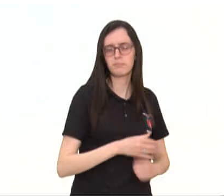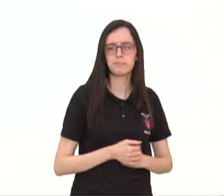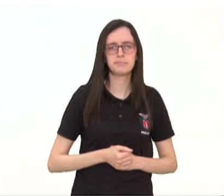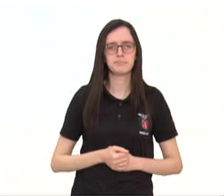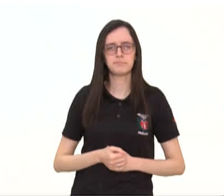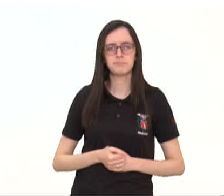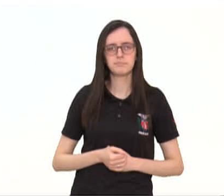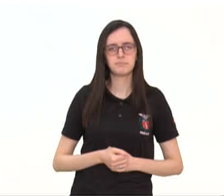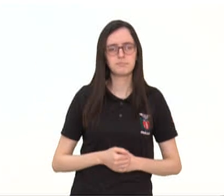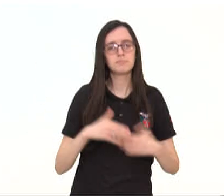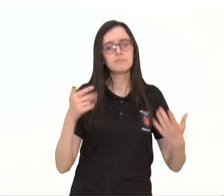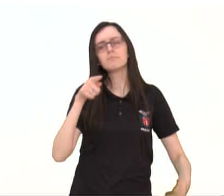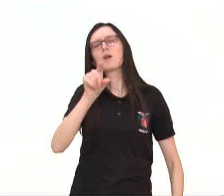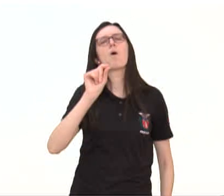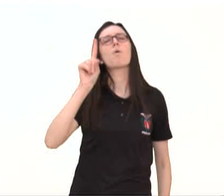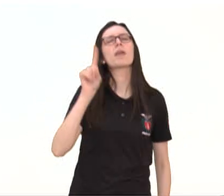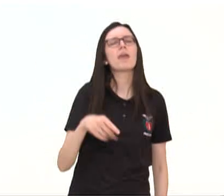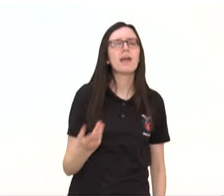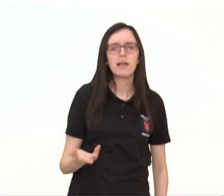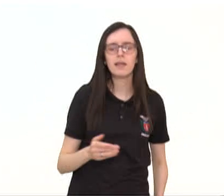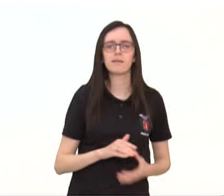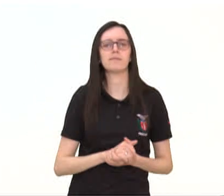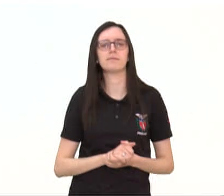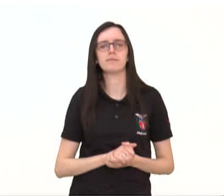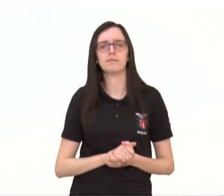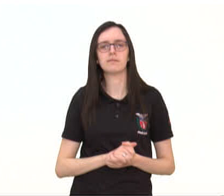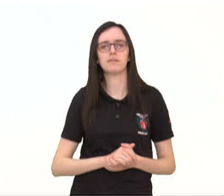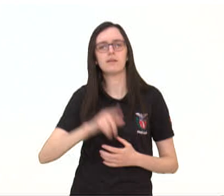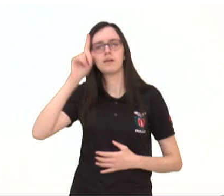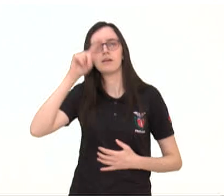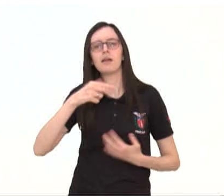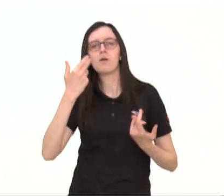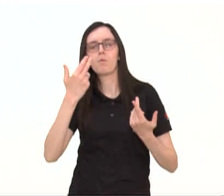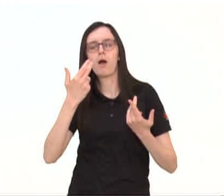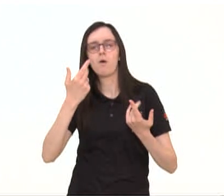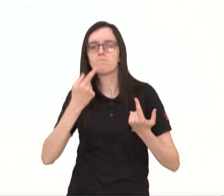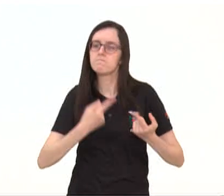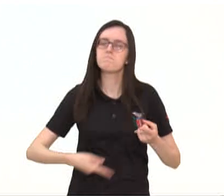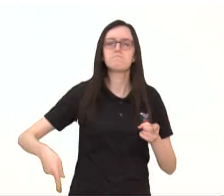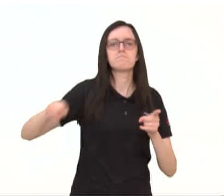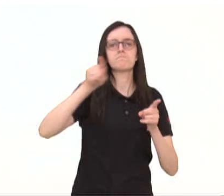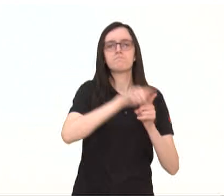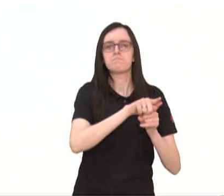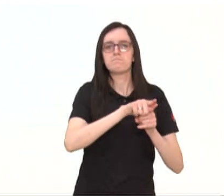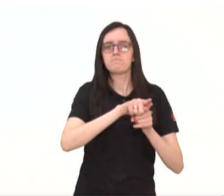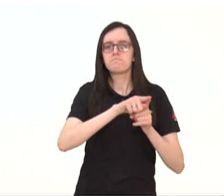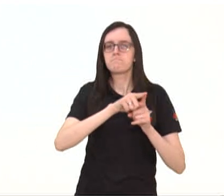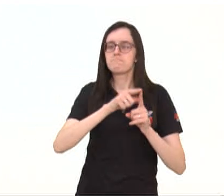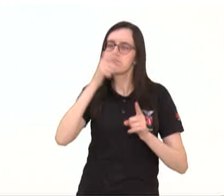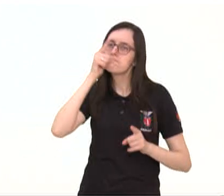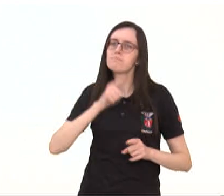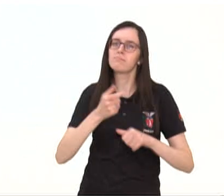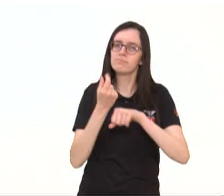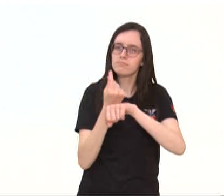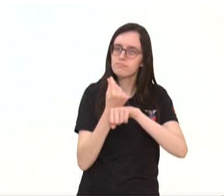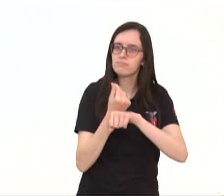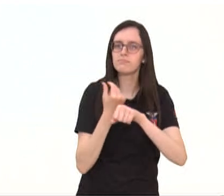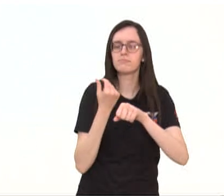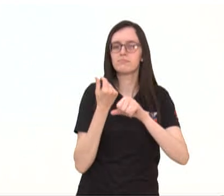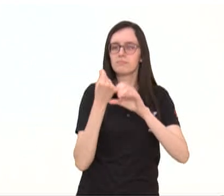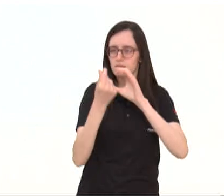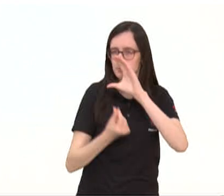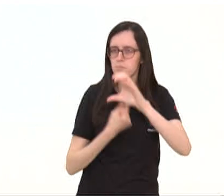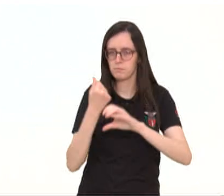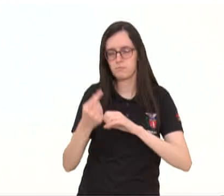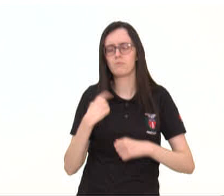Então, consiste aí num rejuvenescimento do capitalismo informacional, que